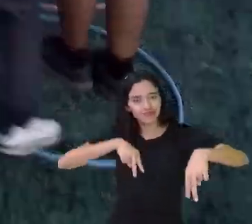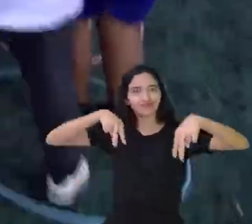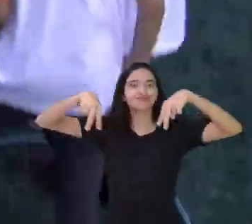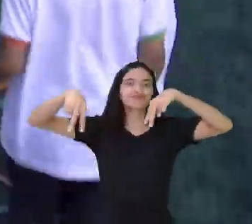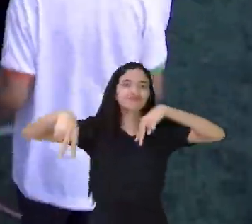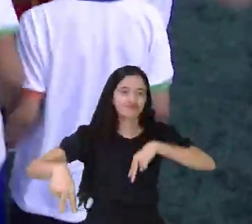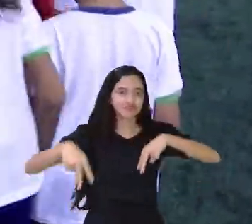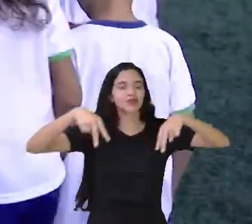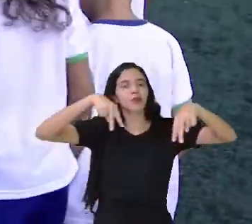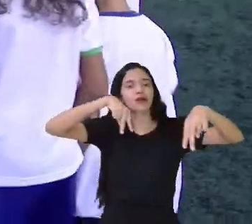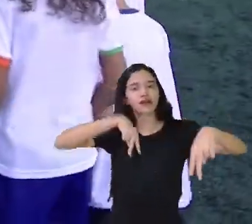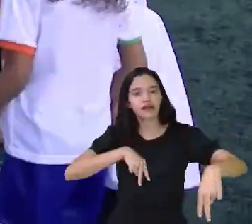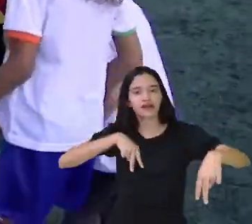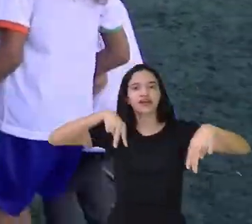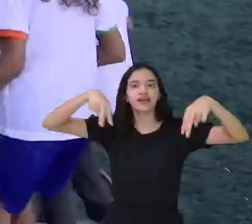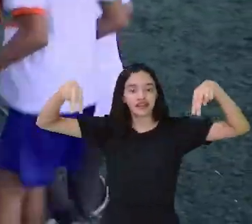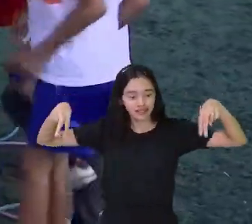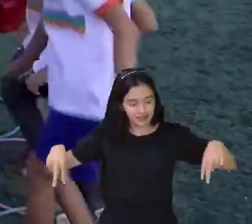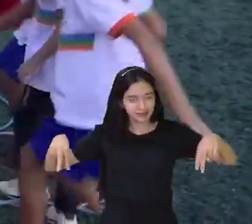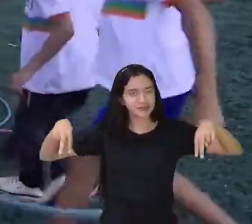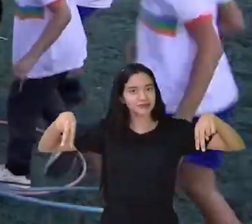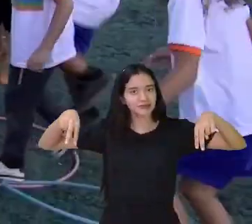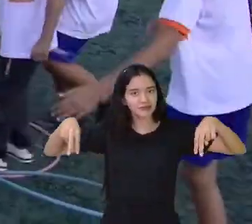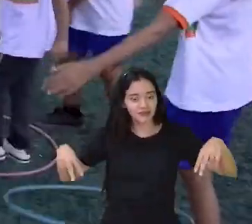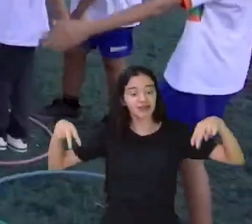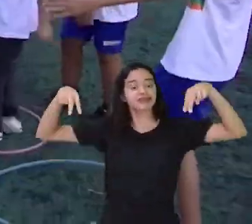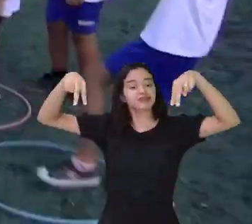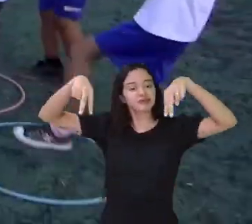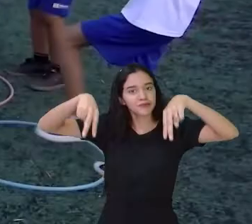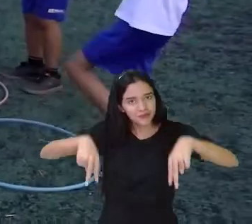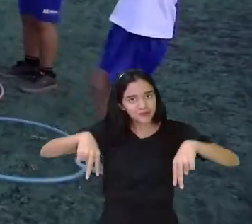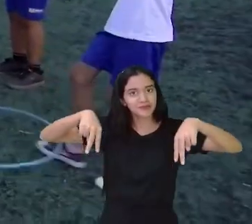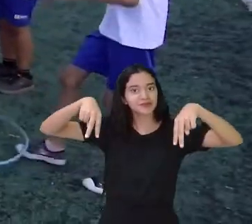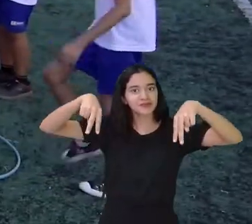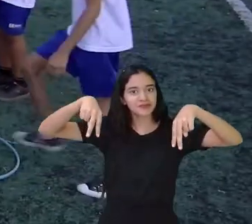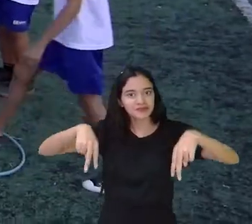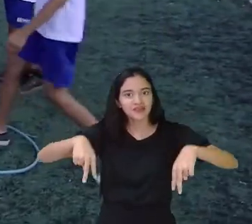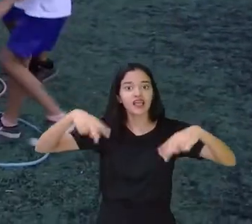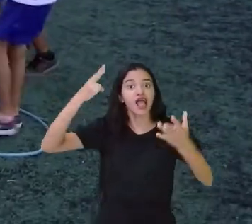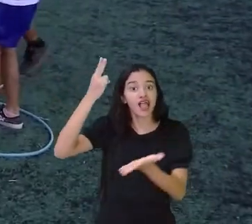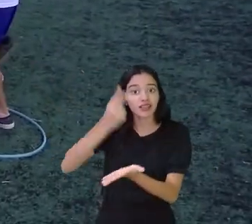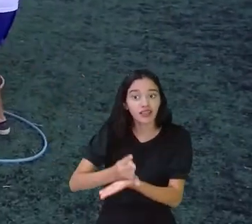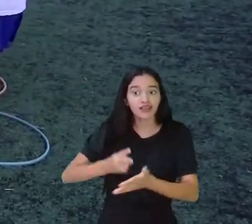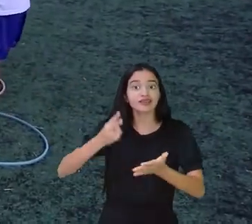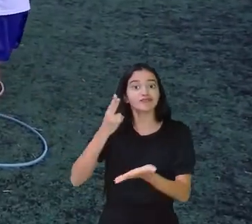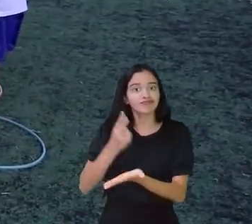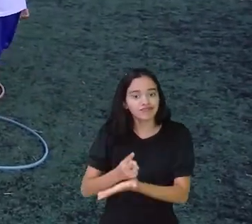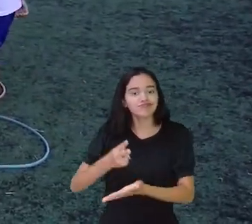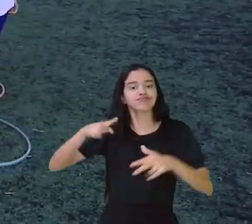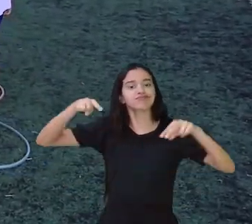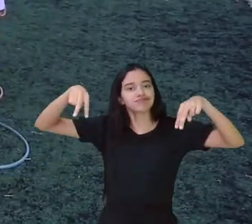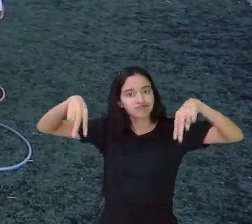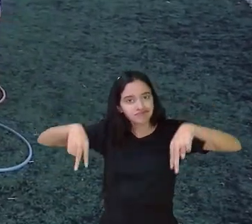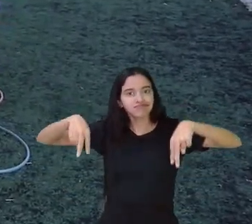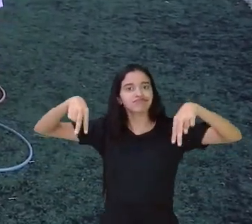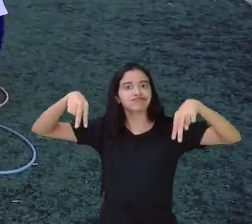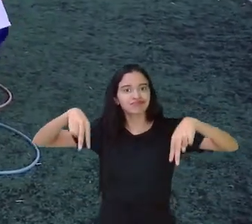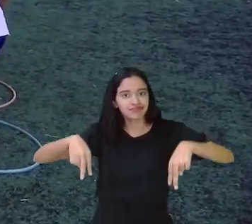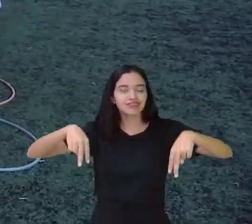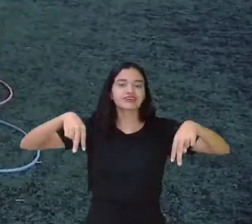jogavam caxangá. Fora! Tira, bota, deixa